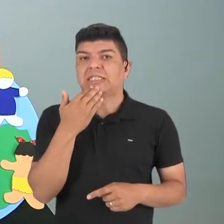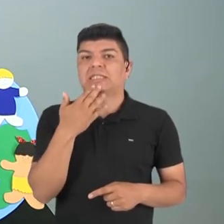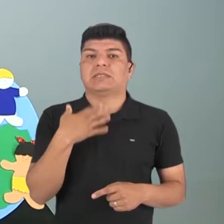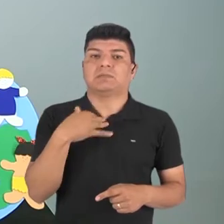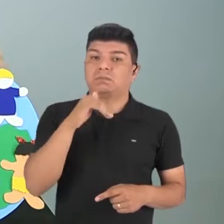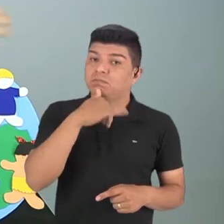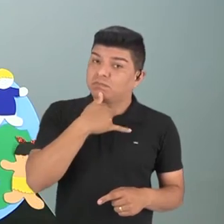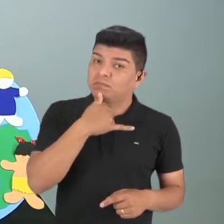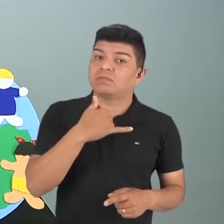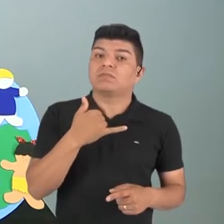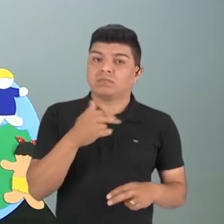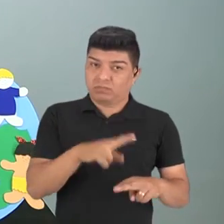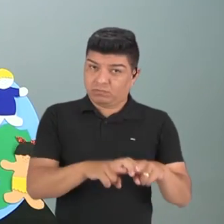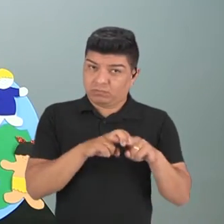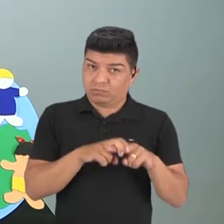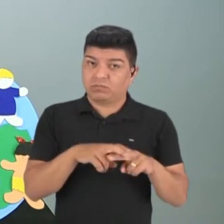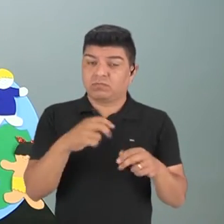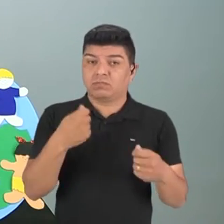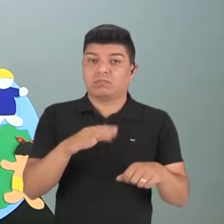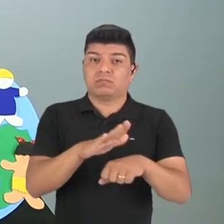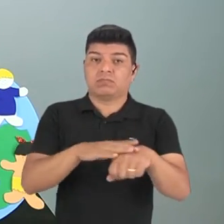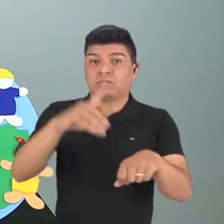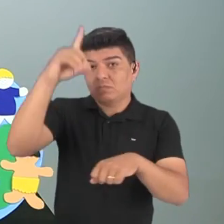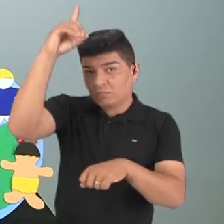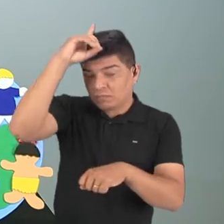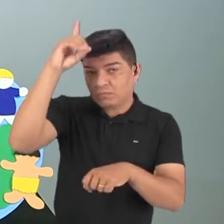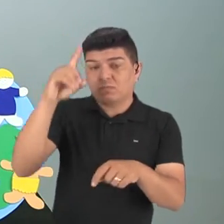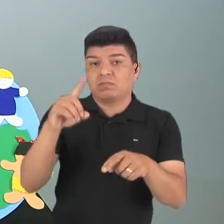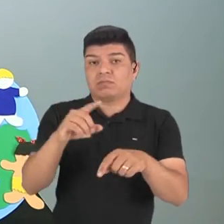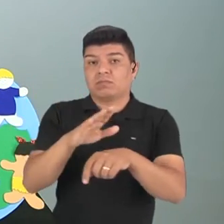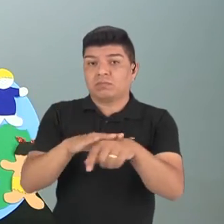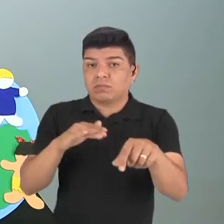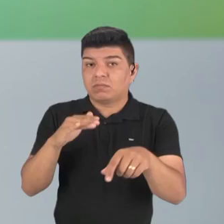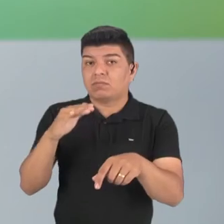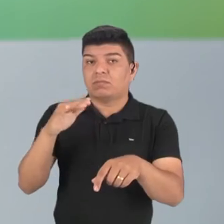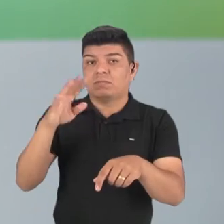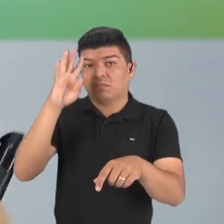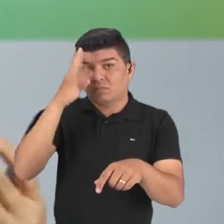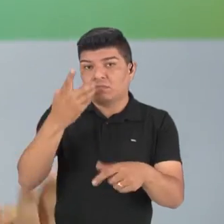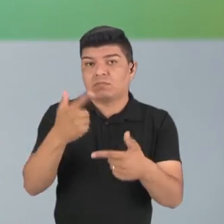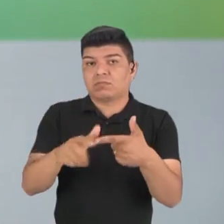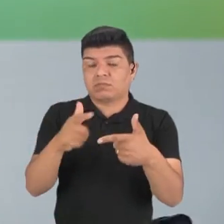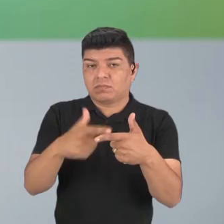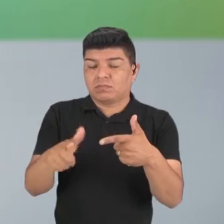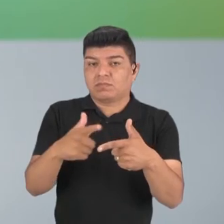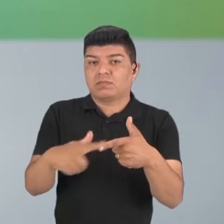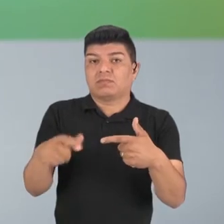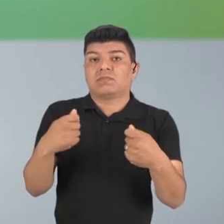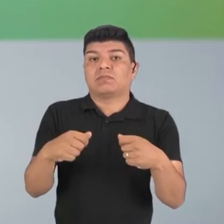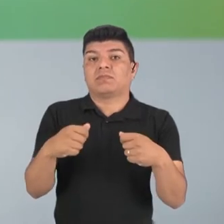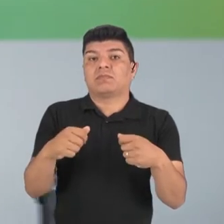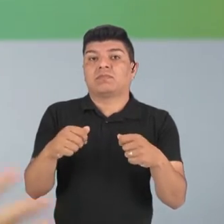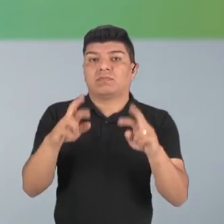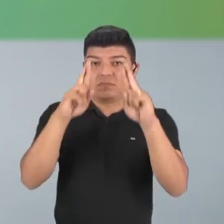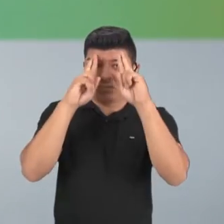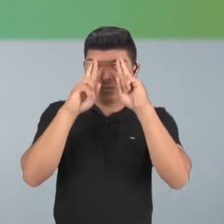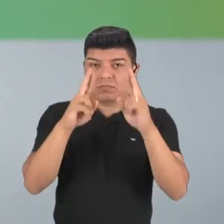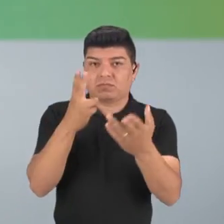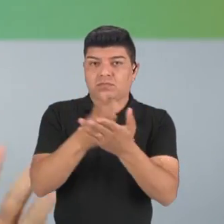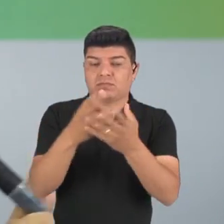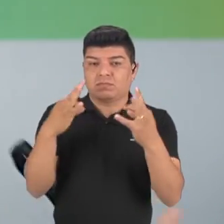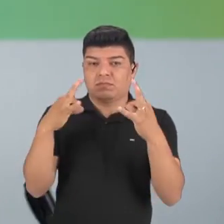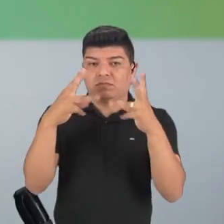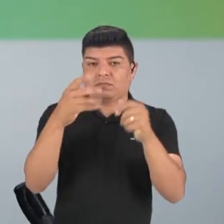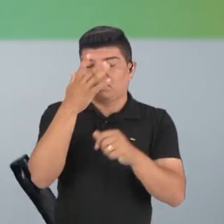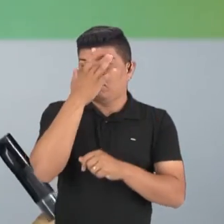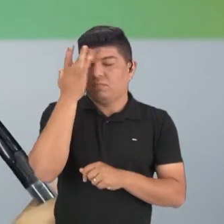machucados e tristes. Então, vocês precisam chamar um adulto para resolver o problema. Nós precisamos agir com respeito com todas